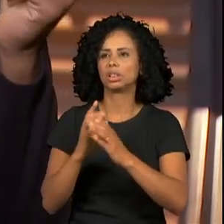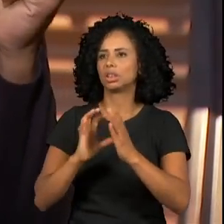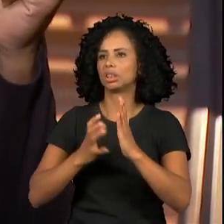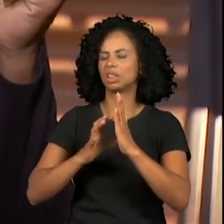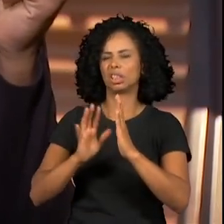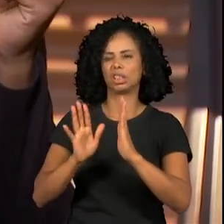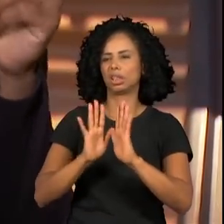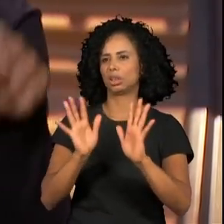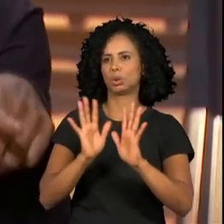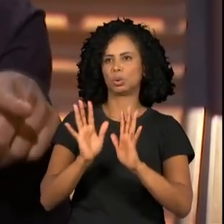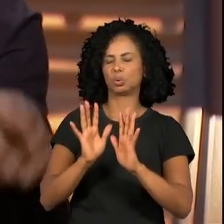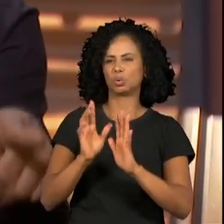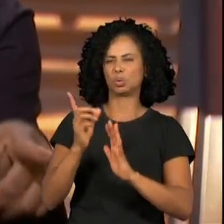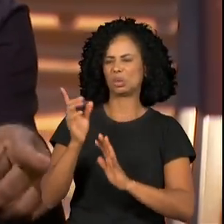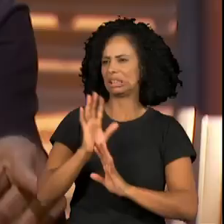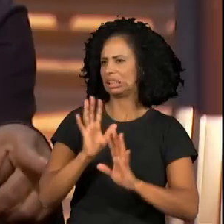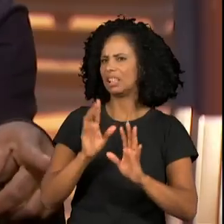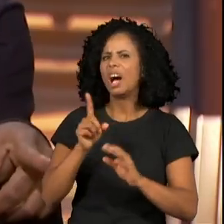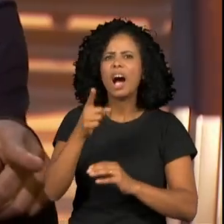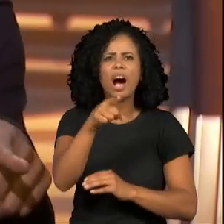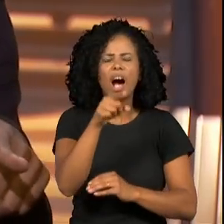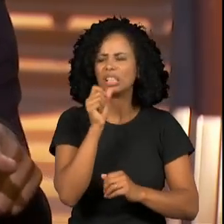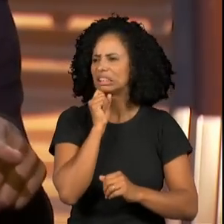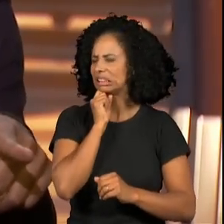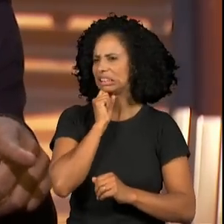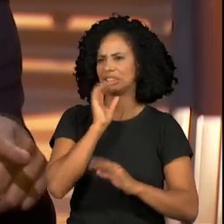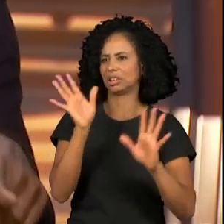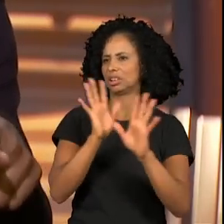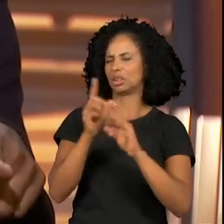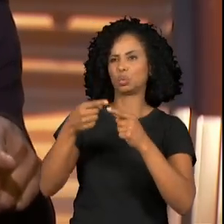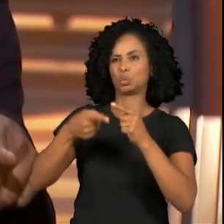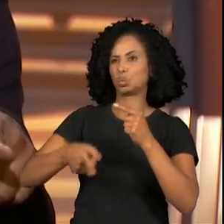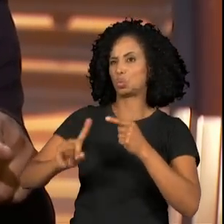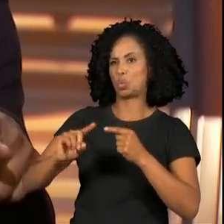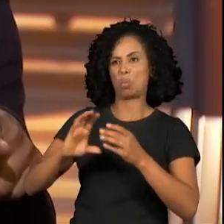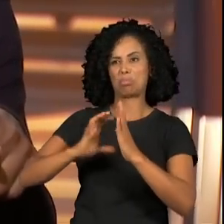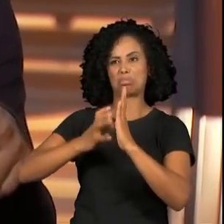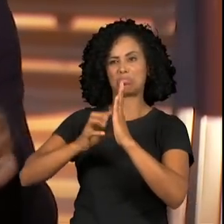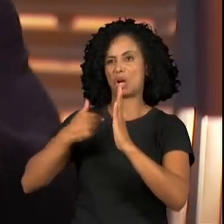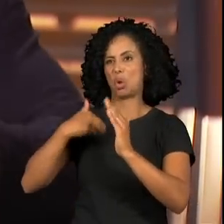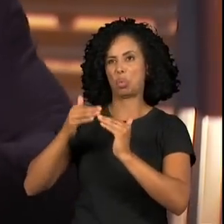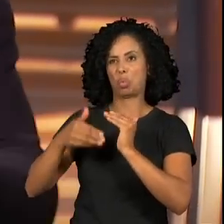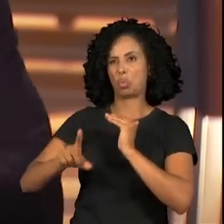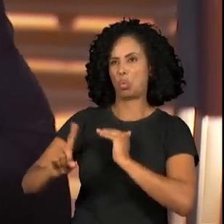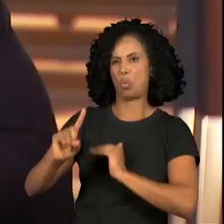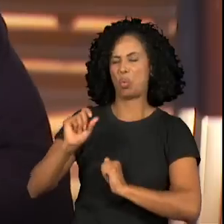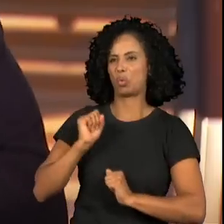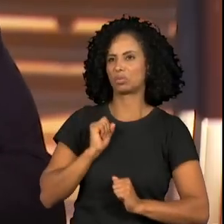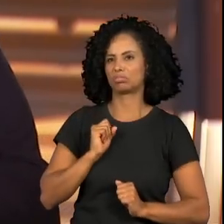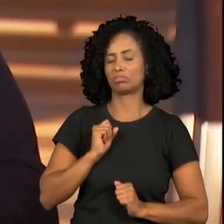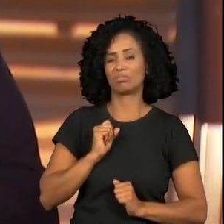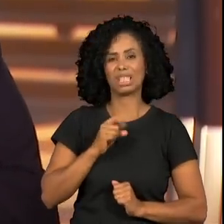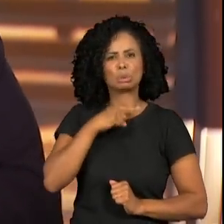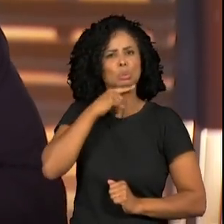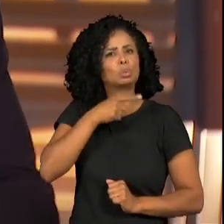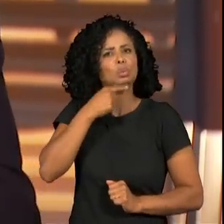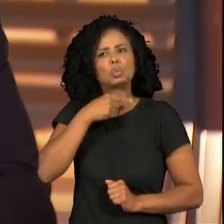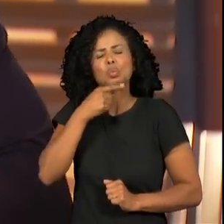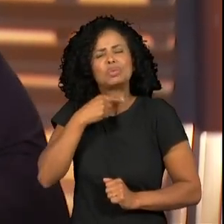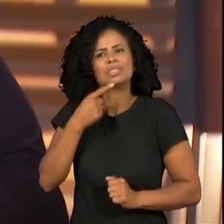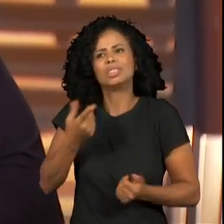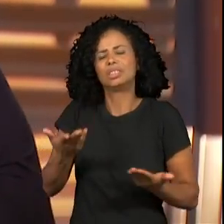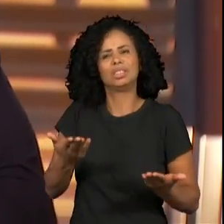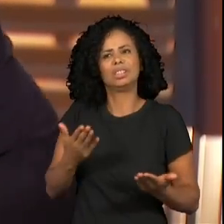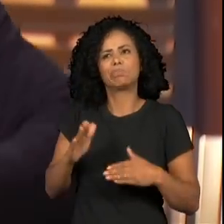dá. Esse aqui, mano, esse partido tá defendendo essa parada aqui que a gente discorda. Então, eu não consegui avançar, além da